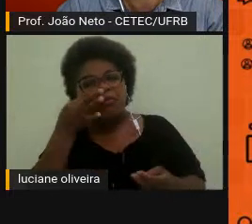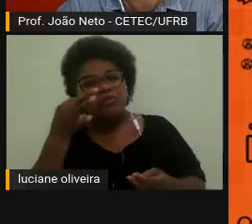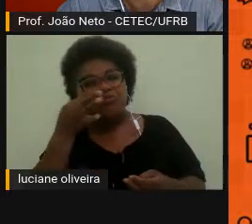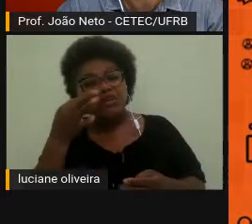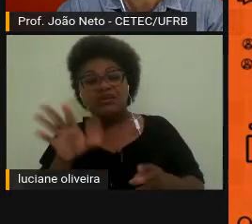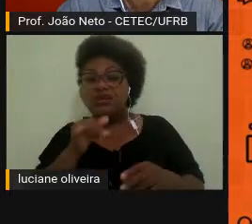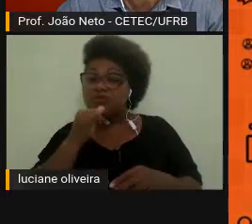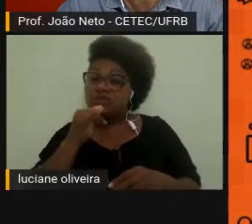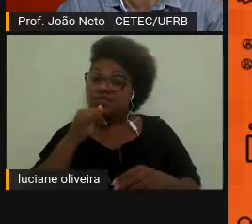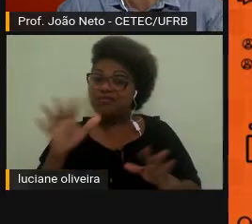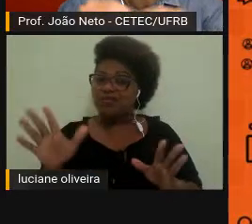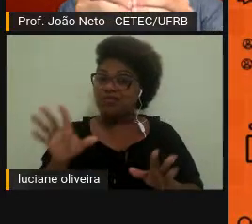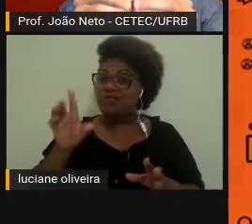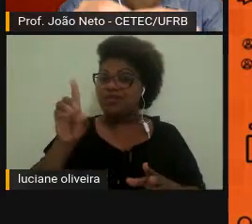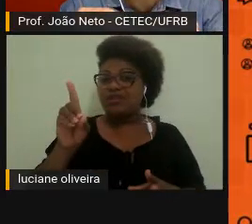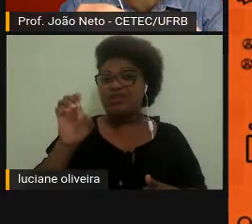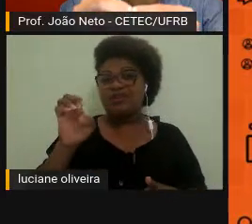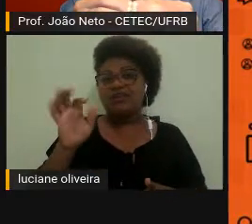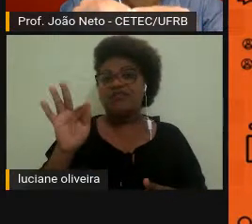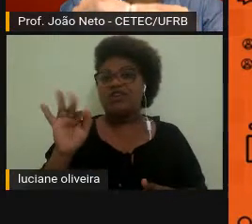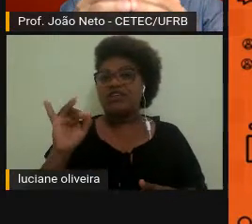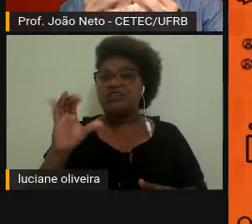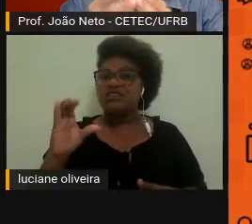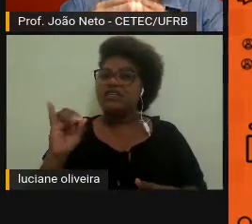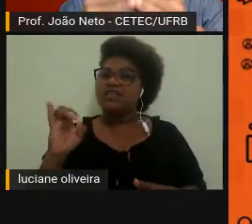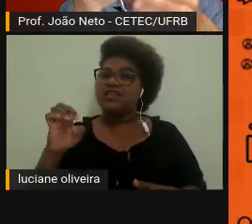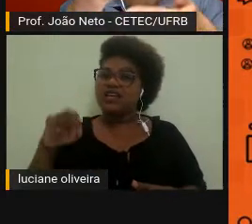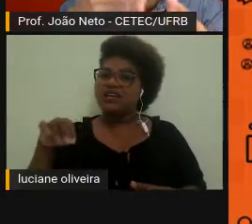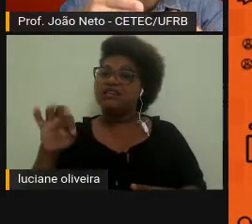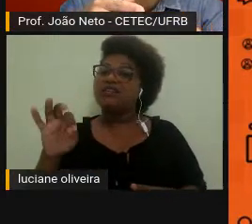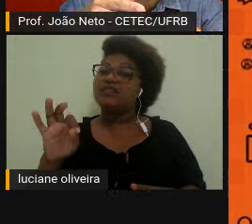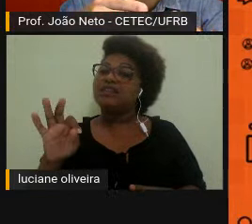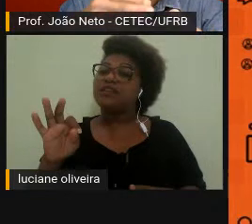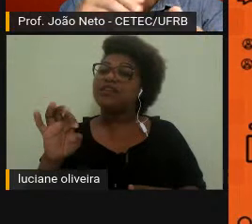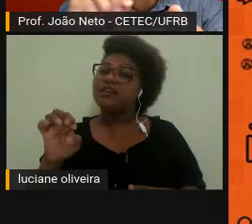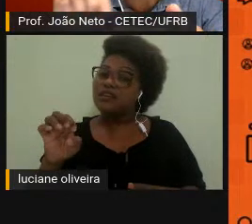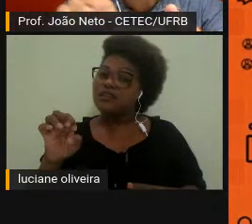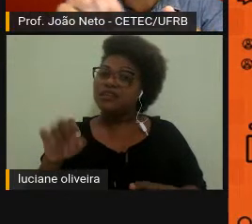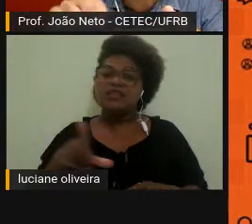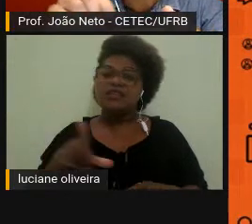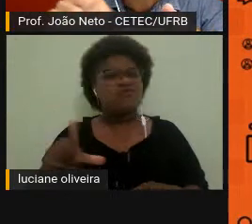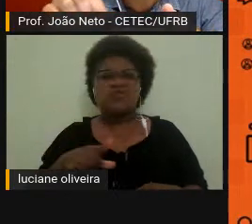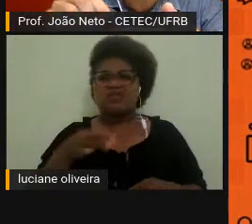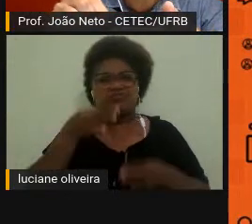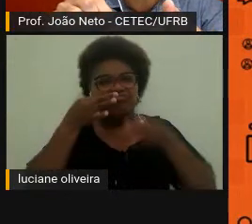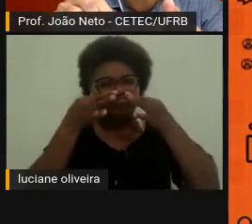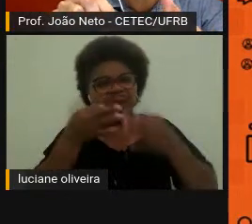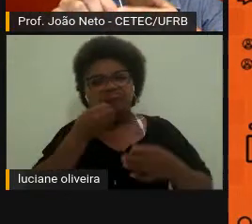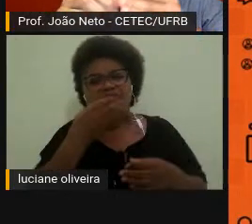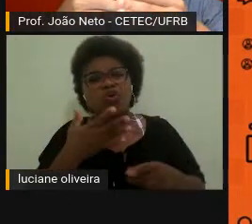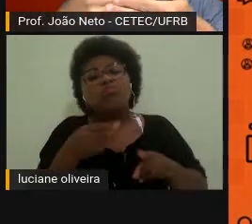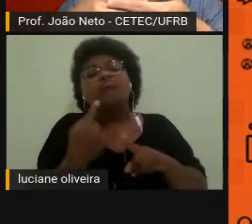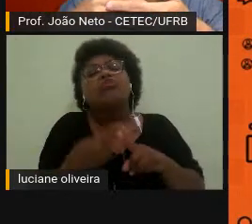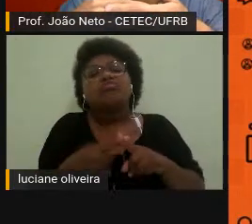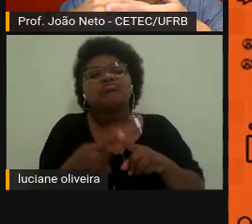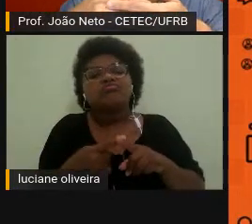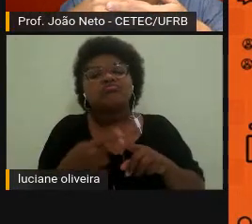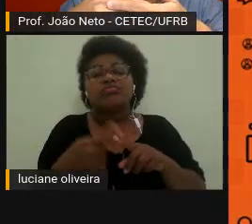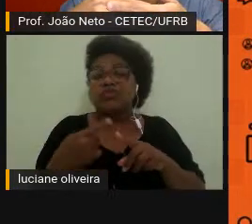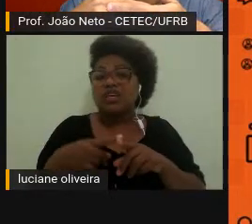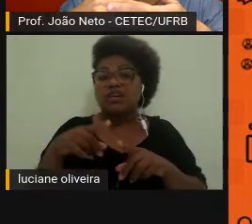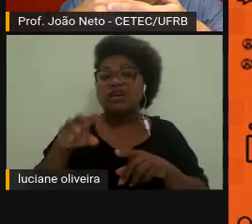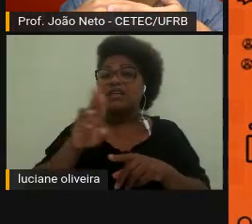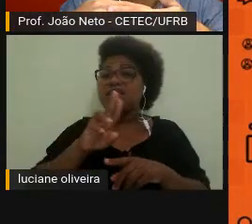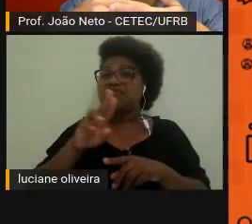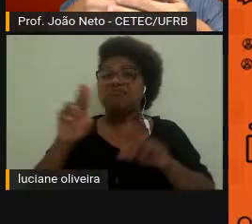bem visto por quê deficiente coloca a ênfase na deficiência Esse é como se